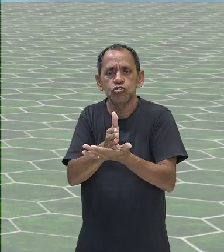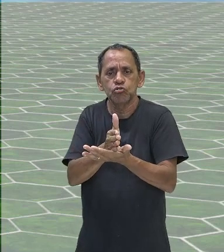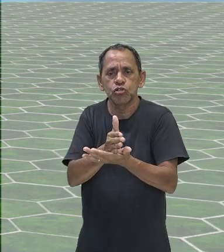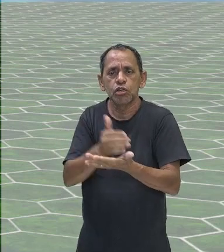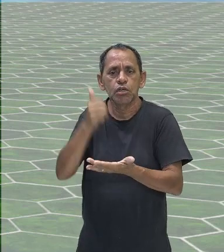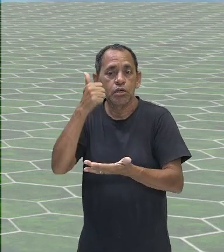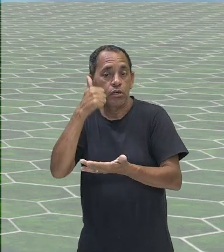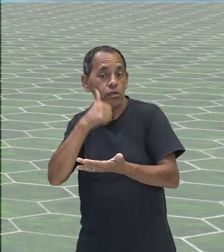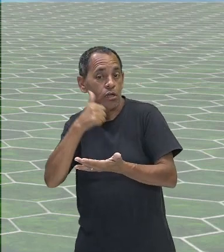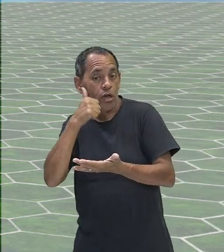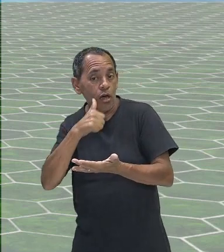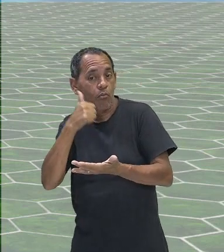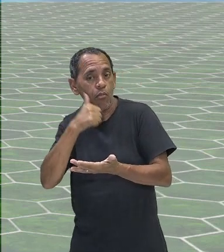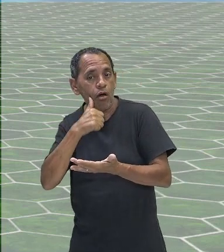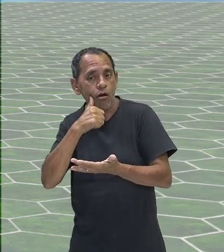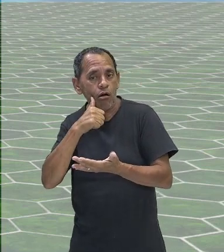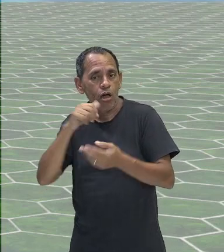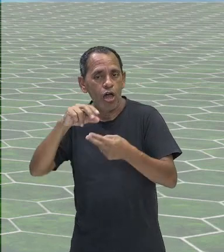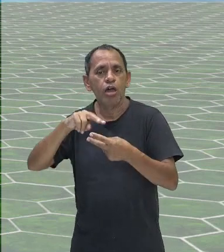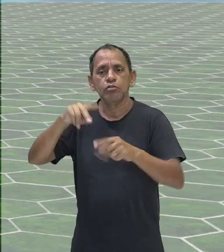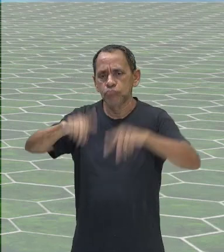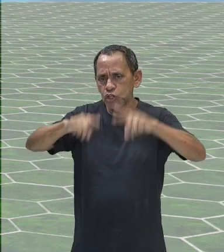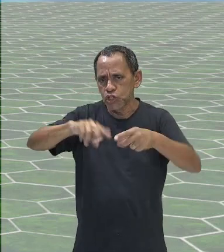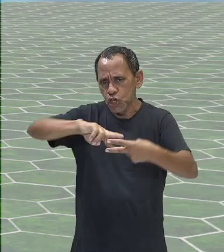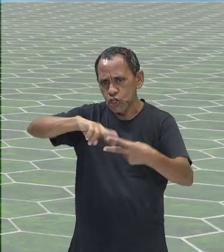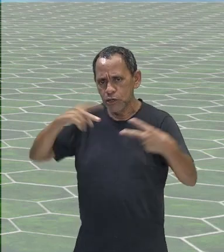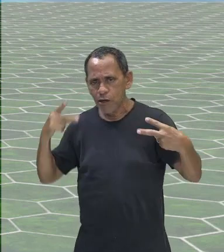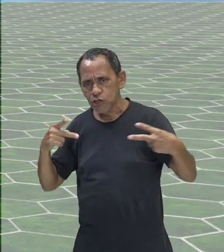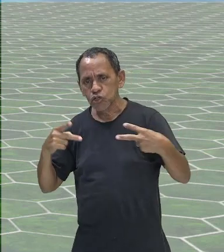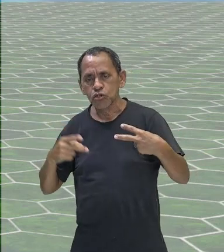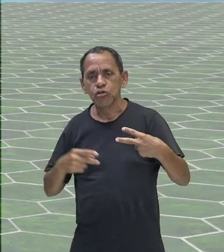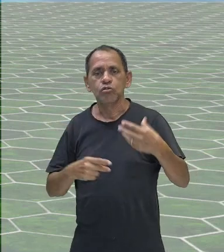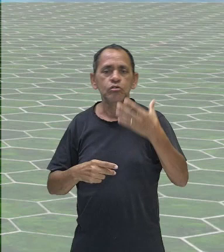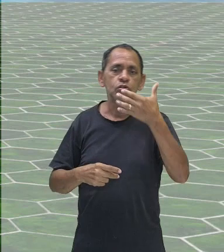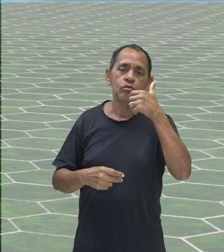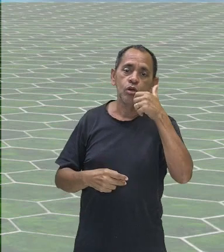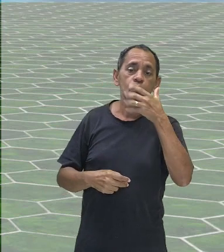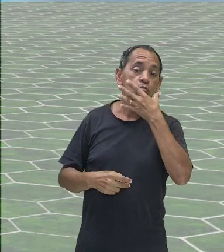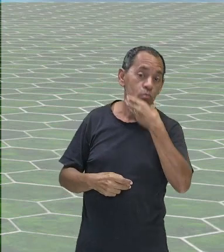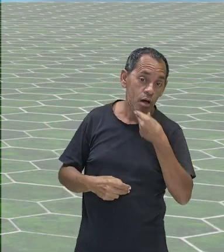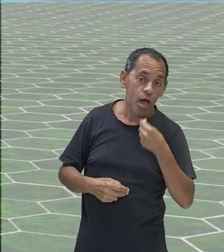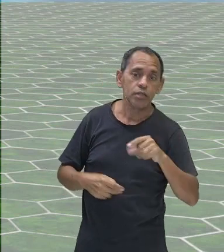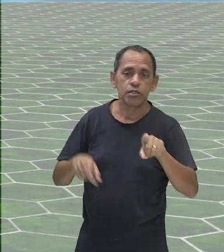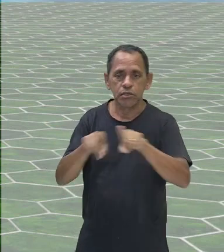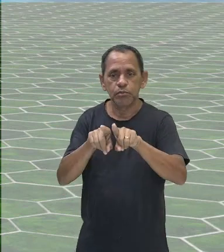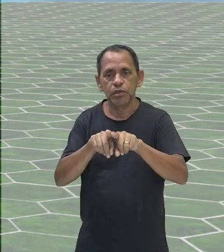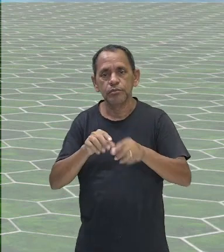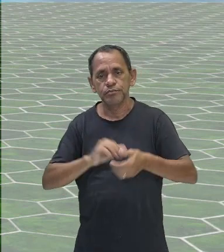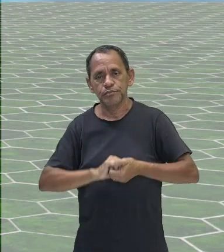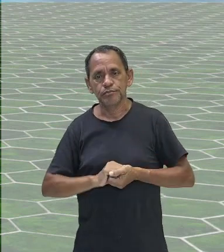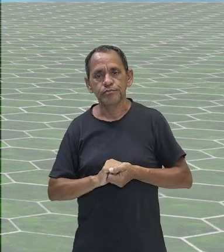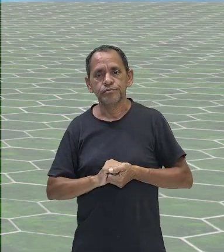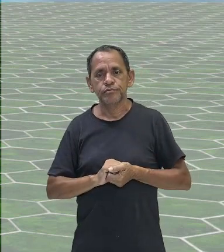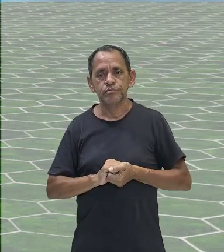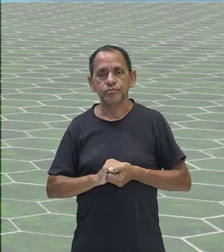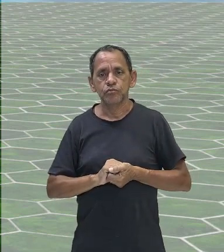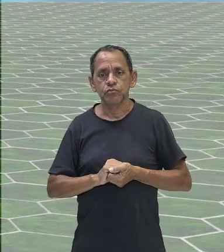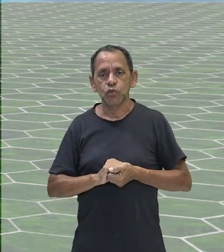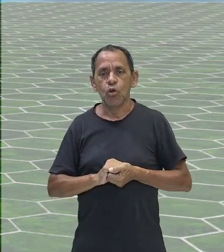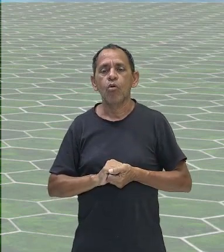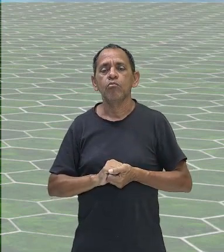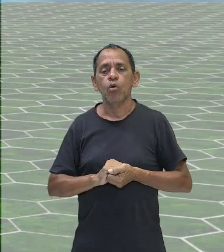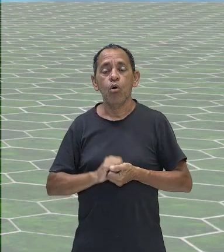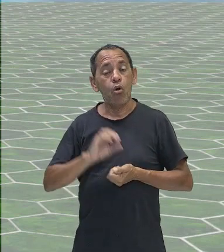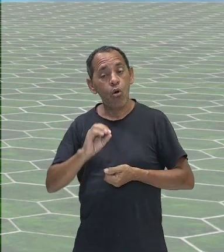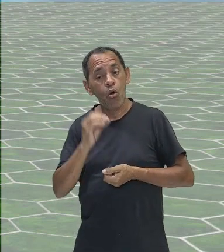mãe, do material genético da mãe, e a outra metade vem do material genético do pai. Ou dos seus genitores,